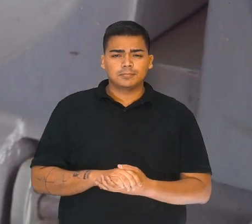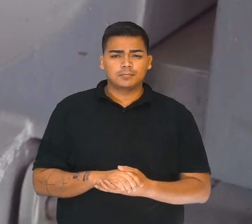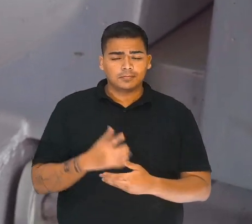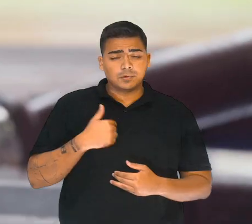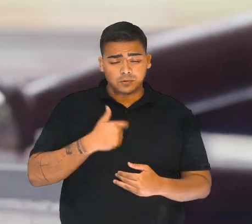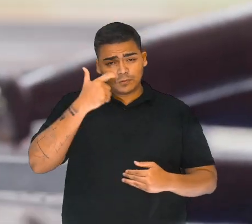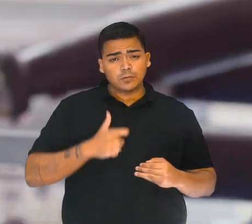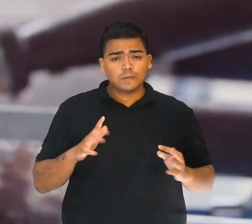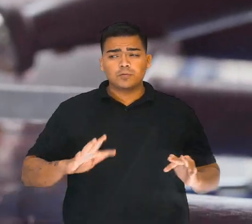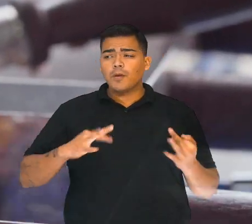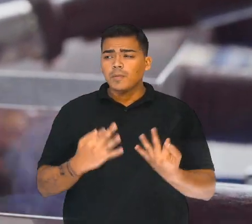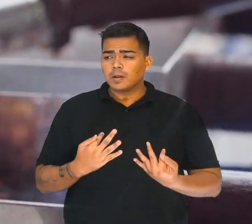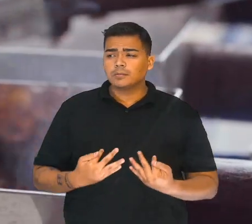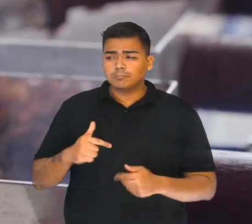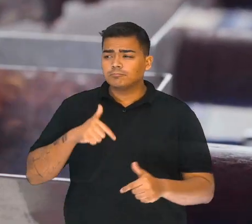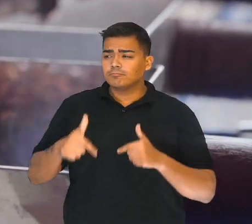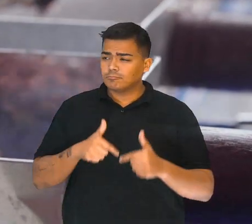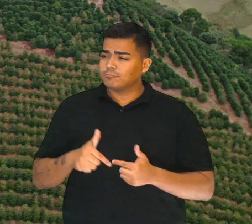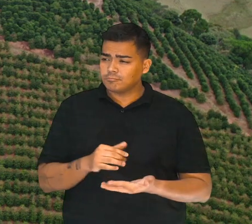Eu sou de família produtora de café.